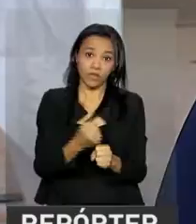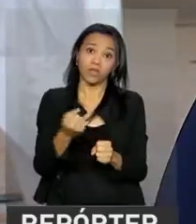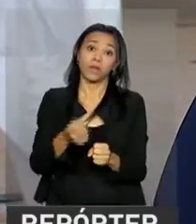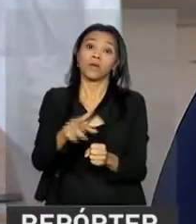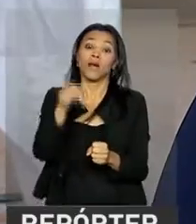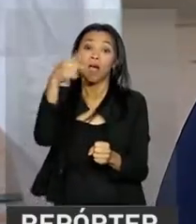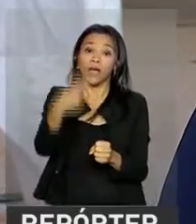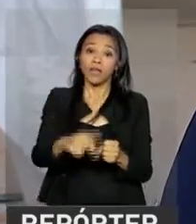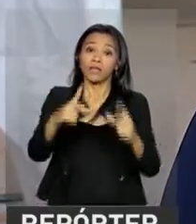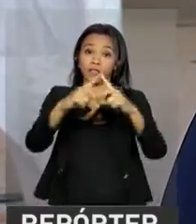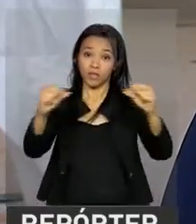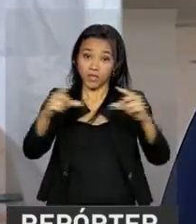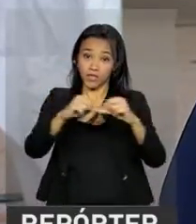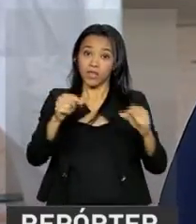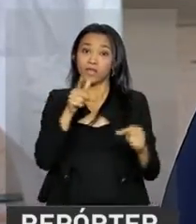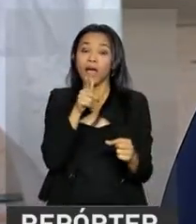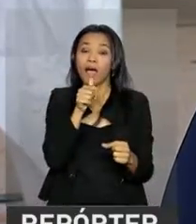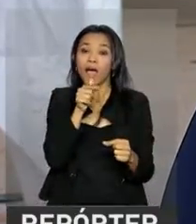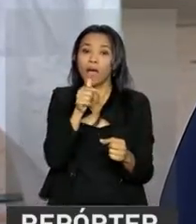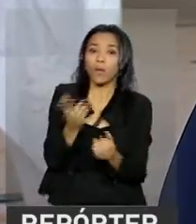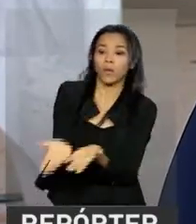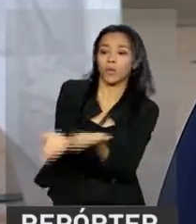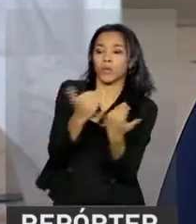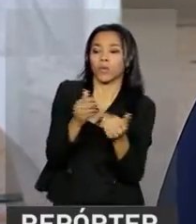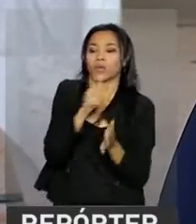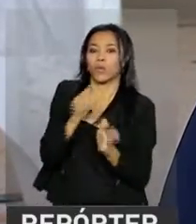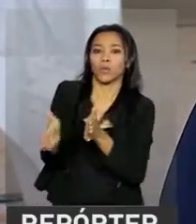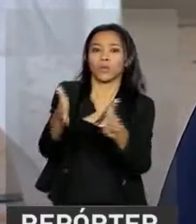Lago Paranoá, no Distrito Federal.